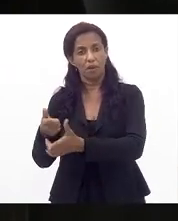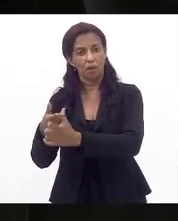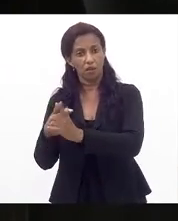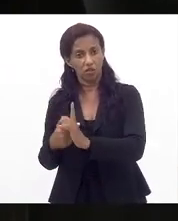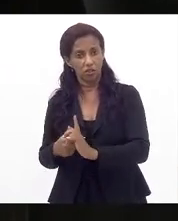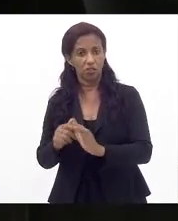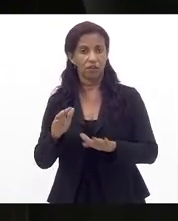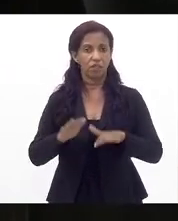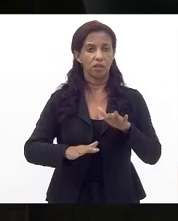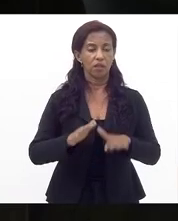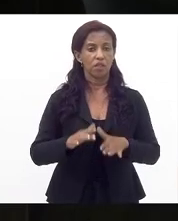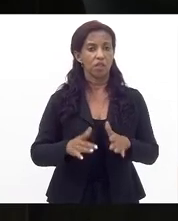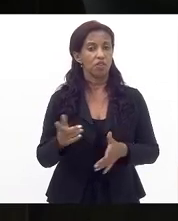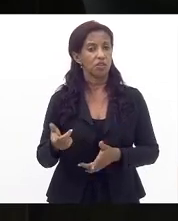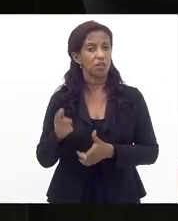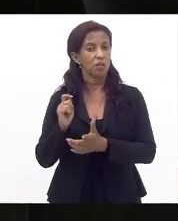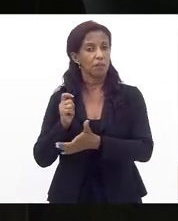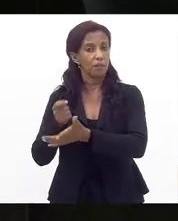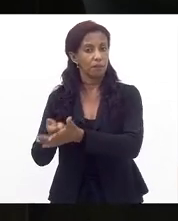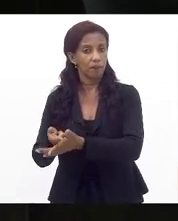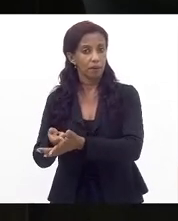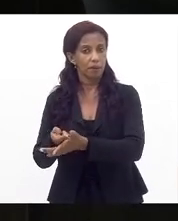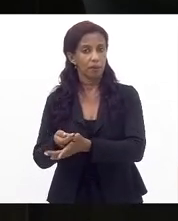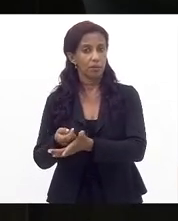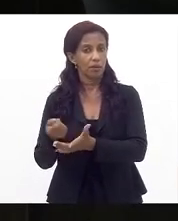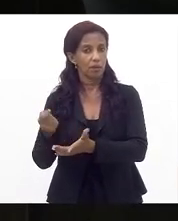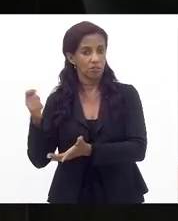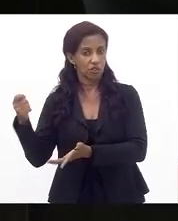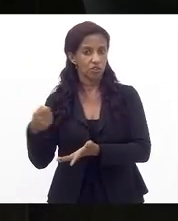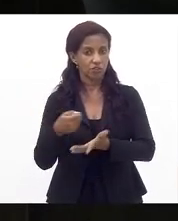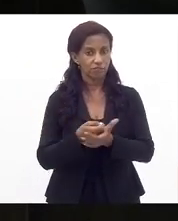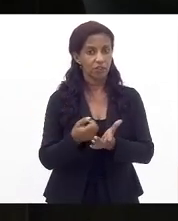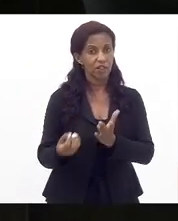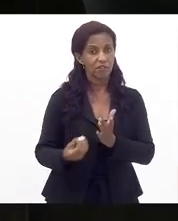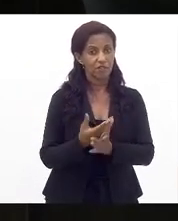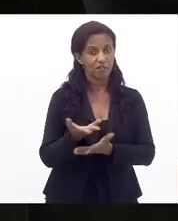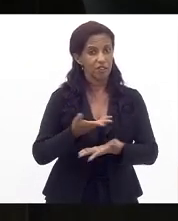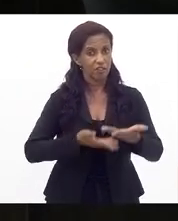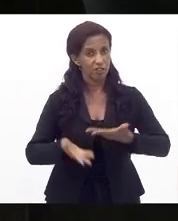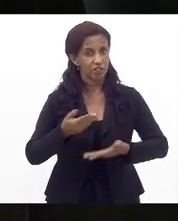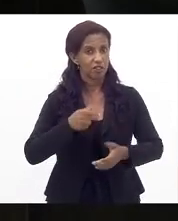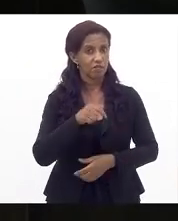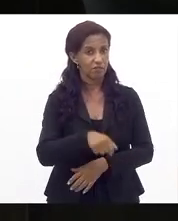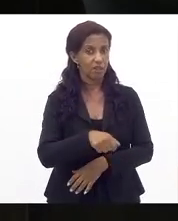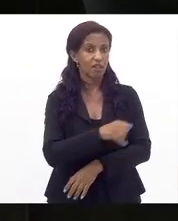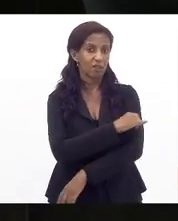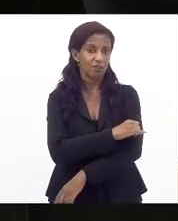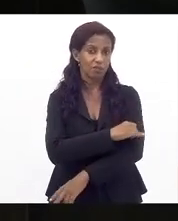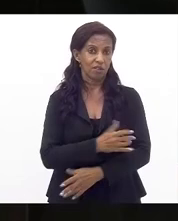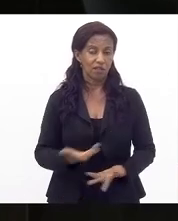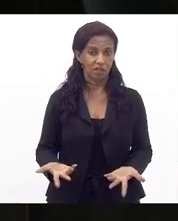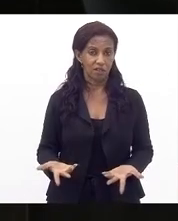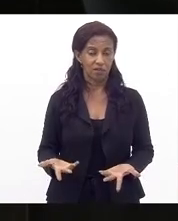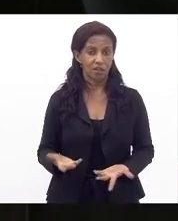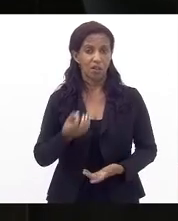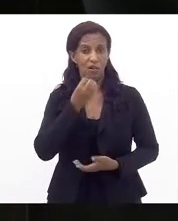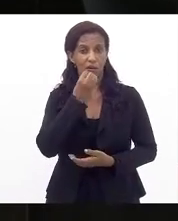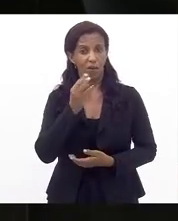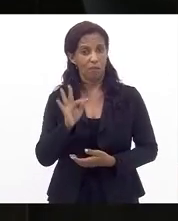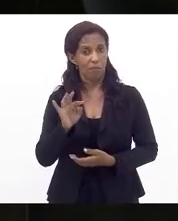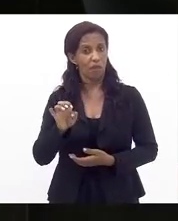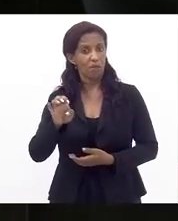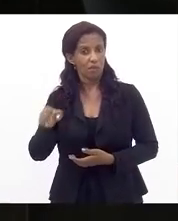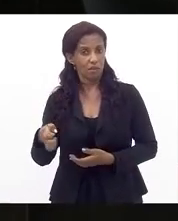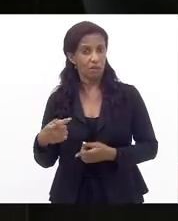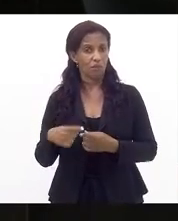Desde que não pagamento da dívida e gente em vista que no Rio de Janeiro é uma mela tese né porque o outro lado vai